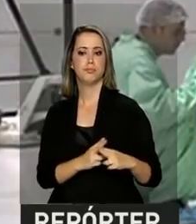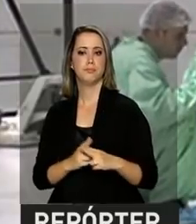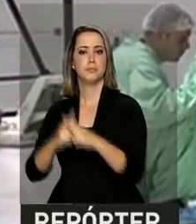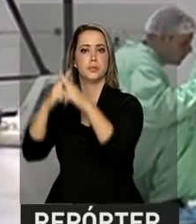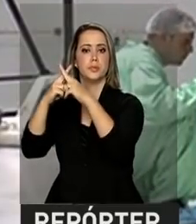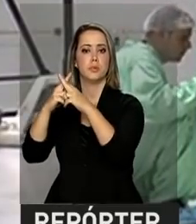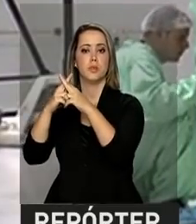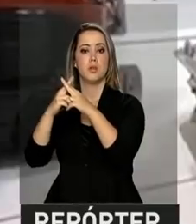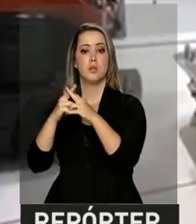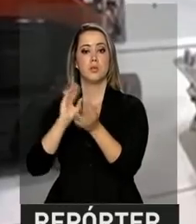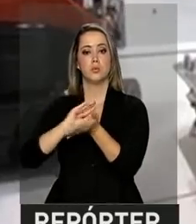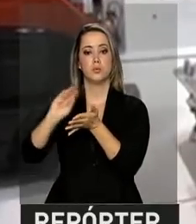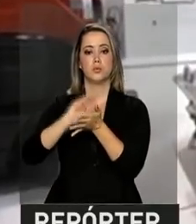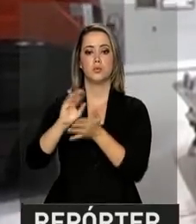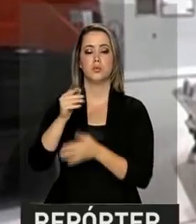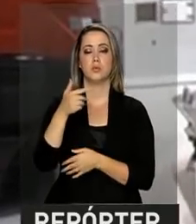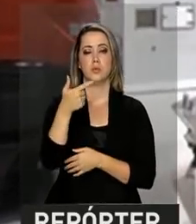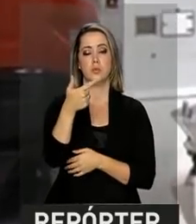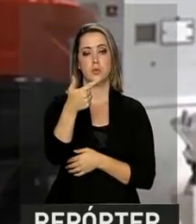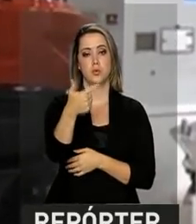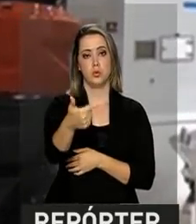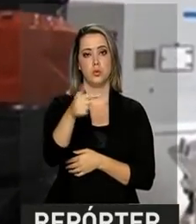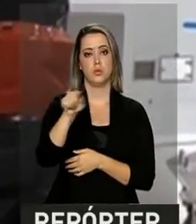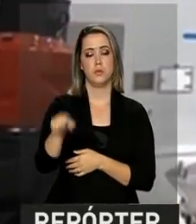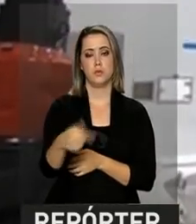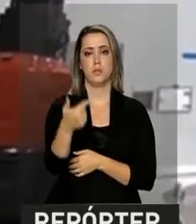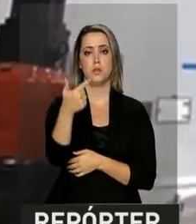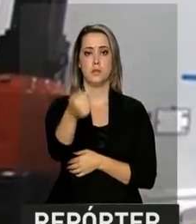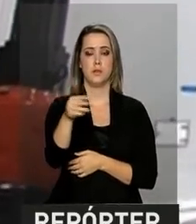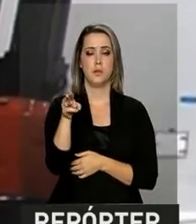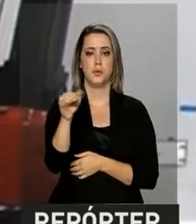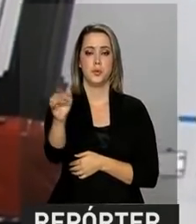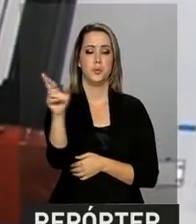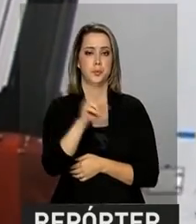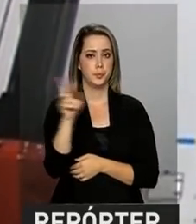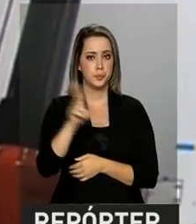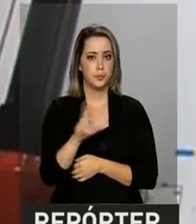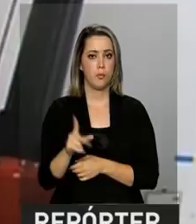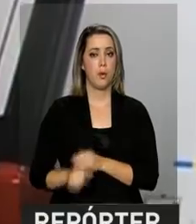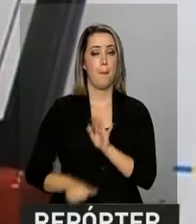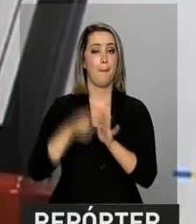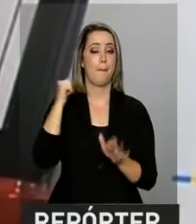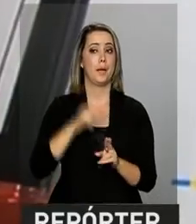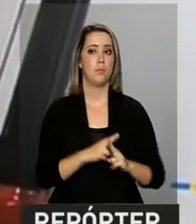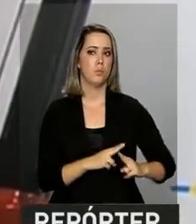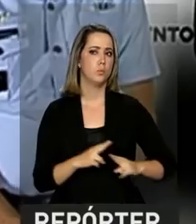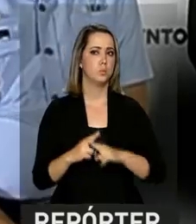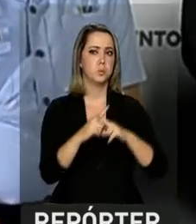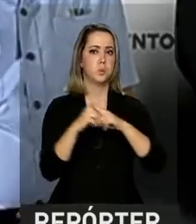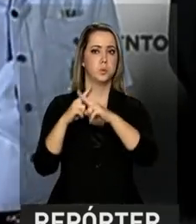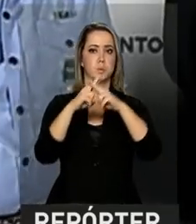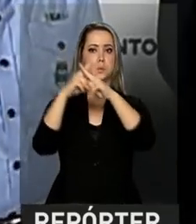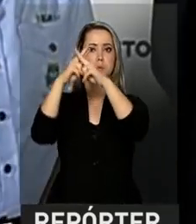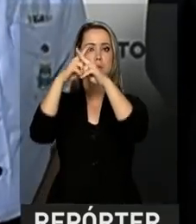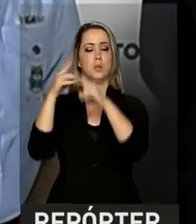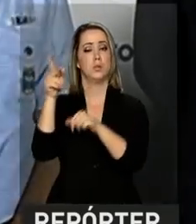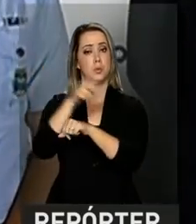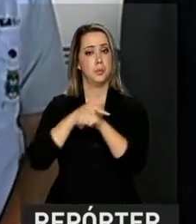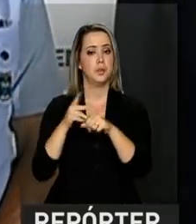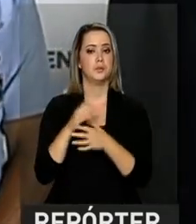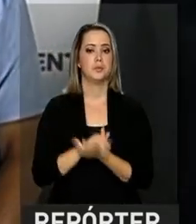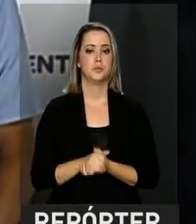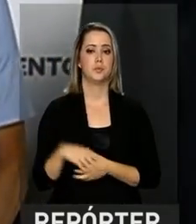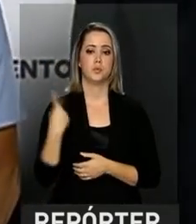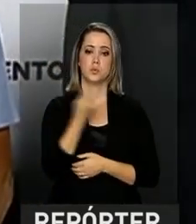de 2,7 bilhões de reais, o Brasil lançou ao espaço o primeiro satélite geoestacionário do país. Com isto, nós